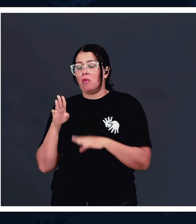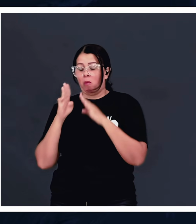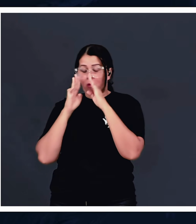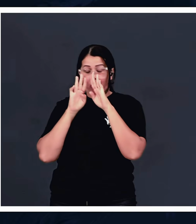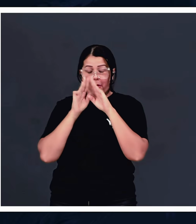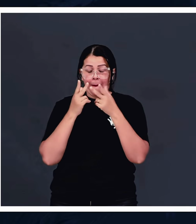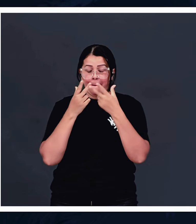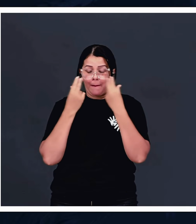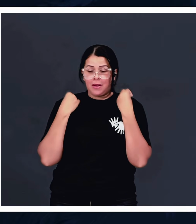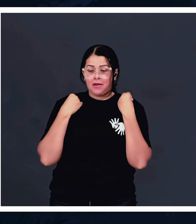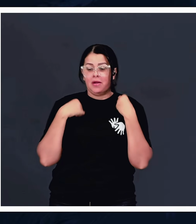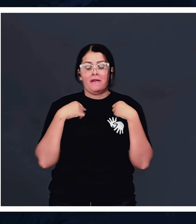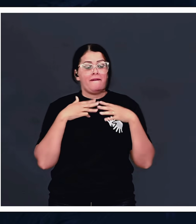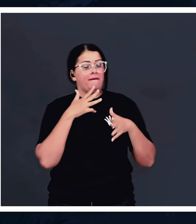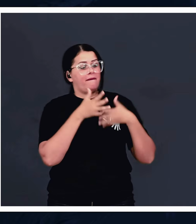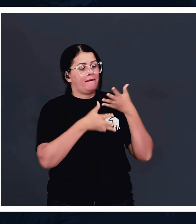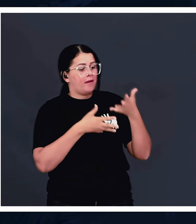calar,